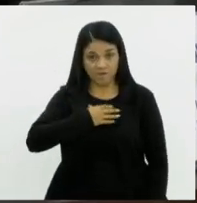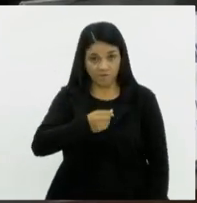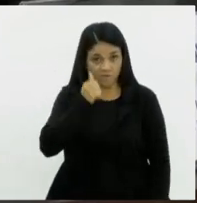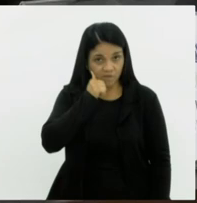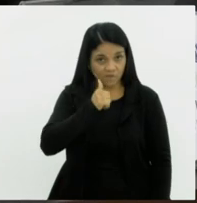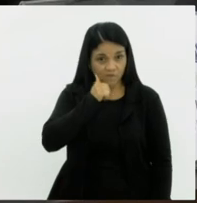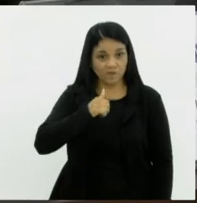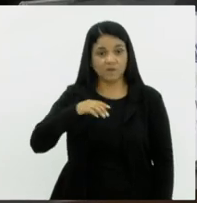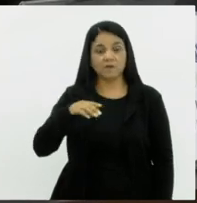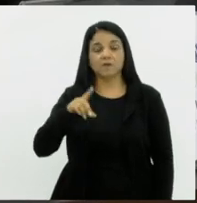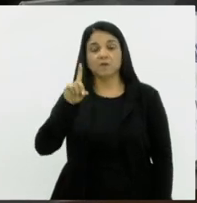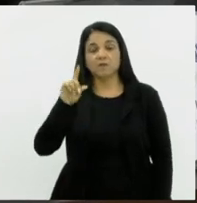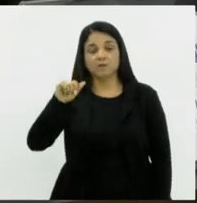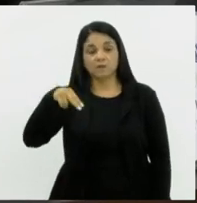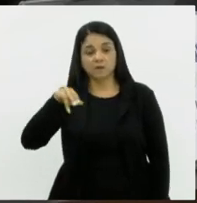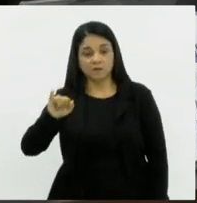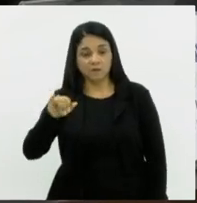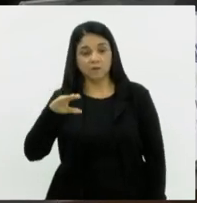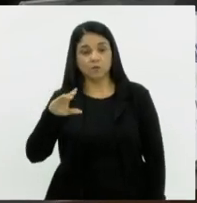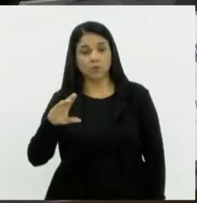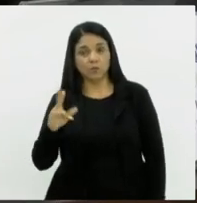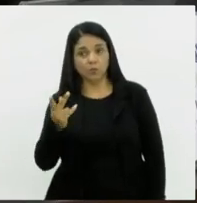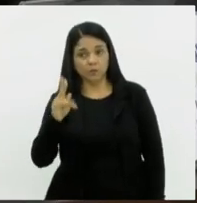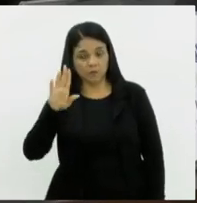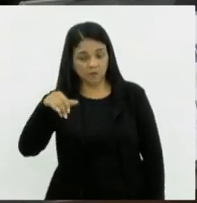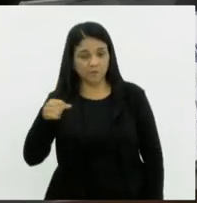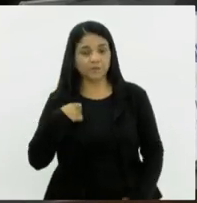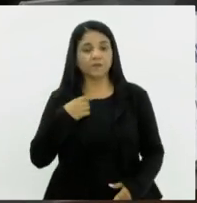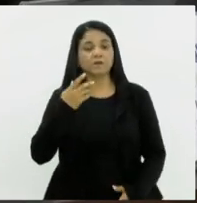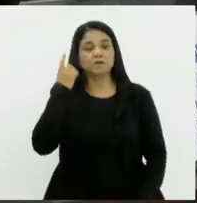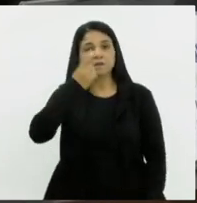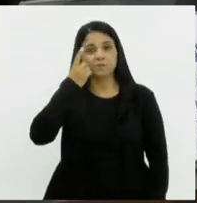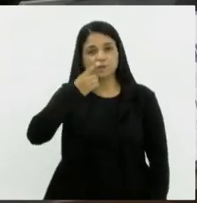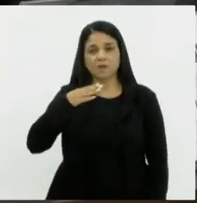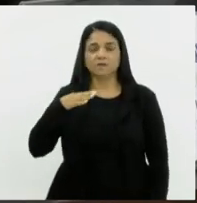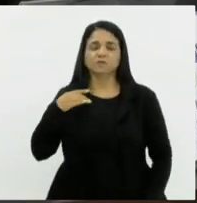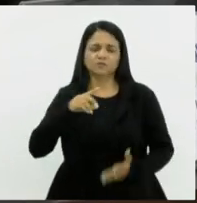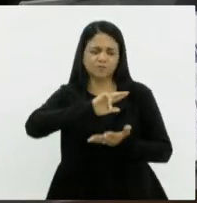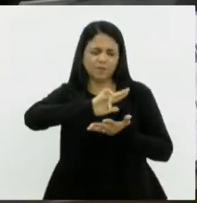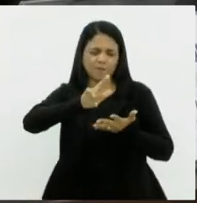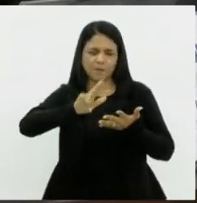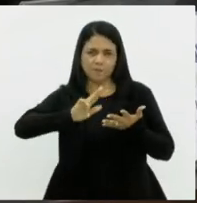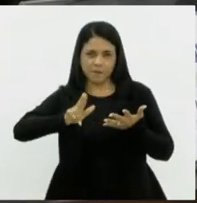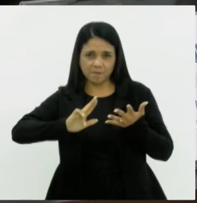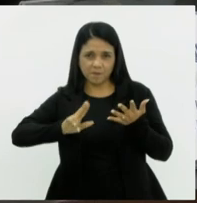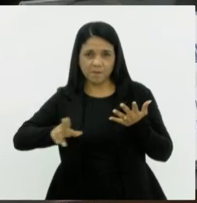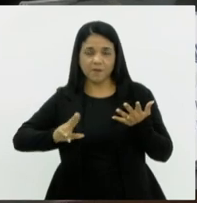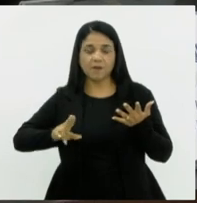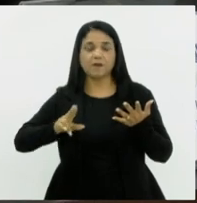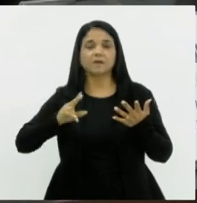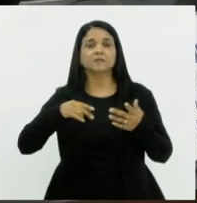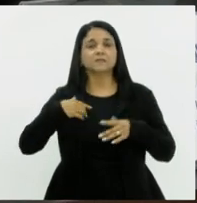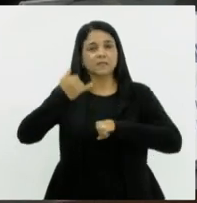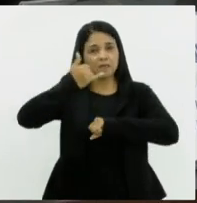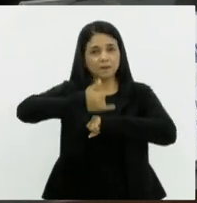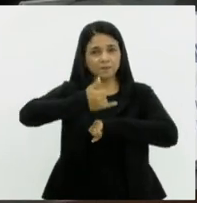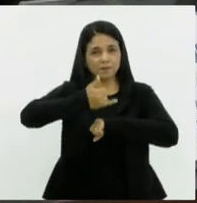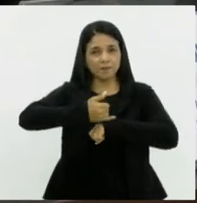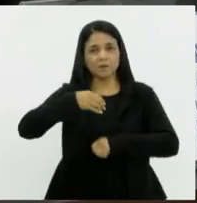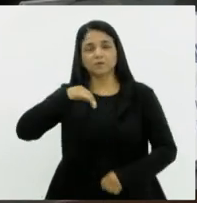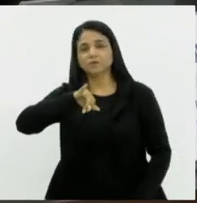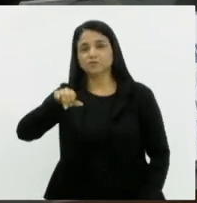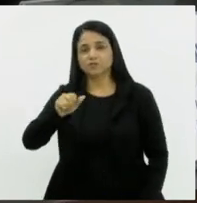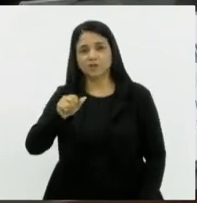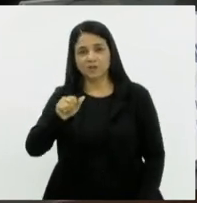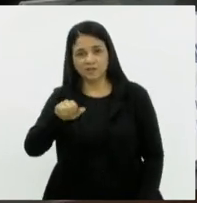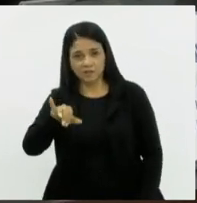também homenageada, os deputados estaduais Serginho, Carlos Macedo, Valdo Ceasa, os vereadores da capital, Jair Mendes,